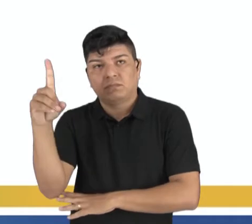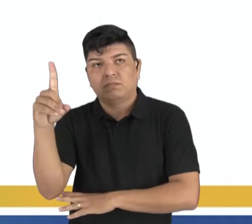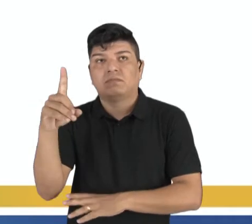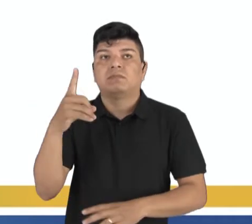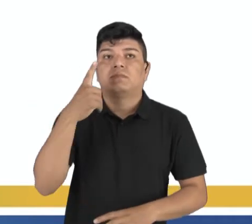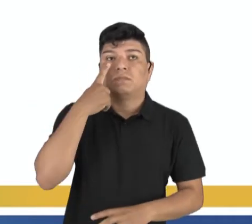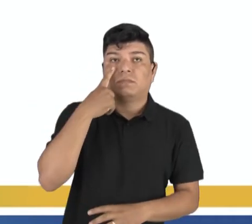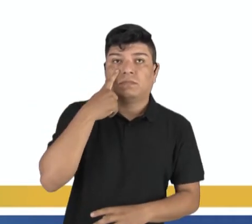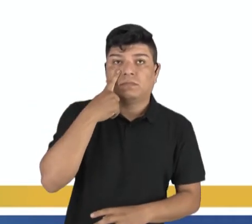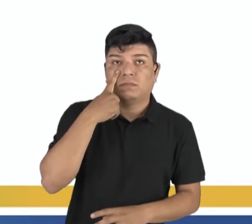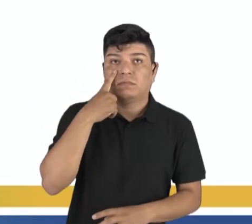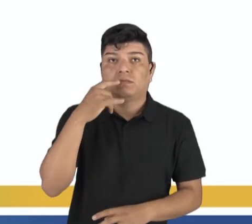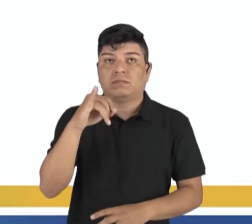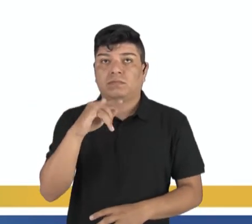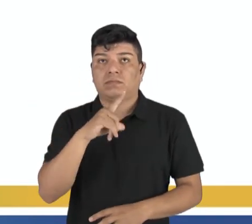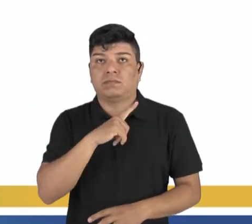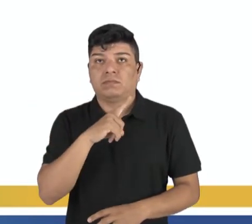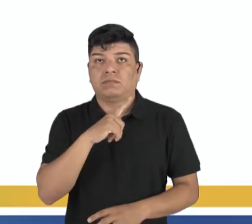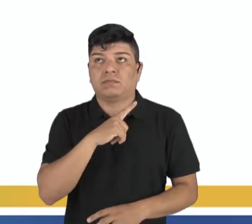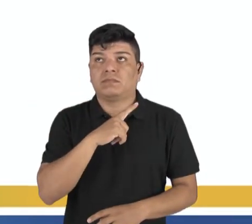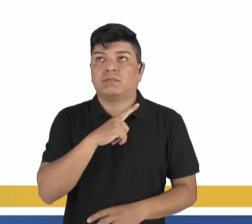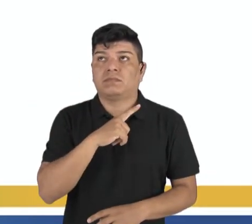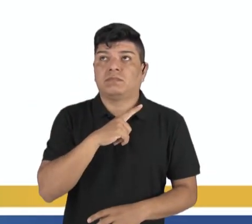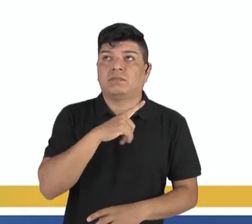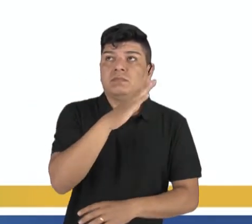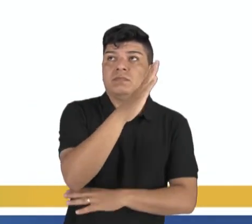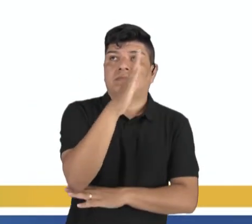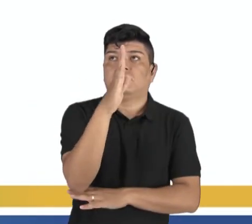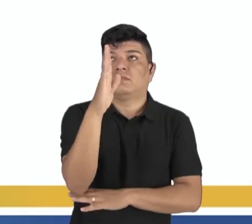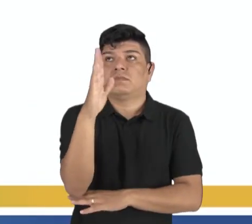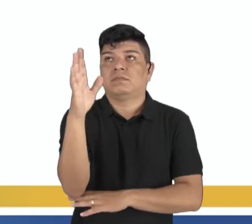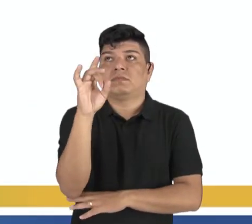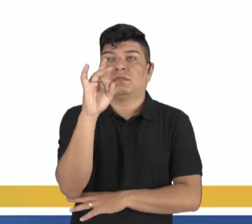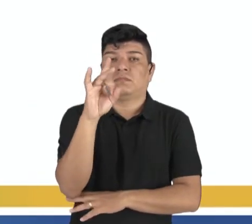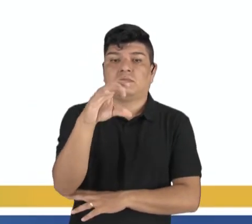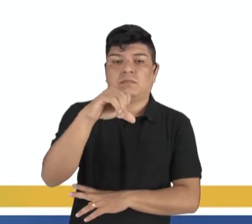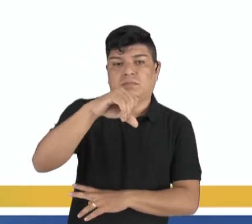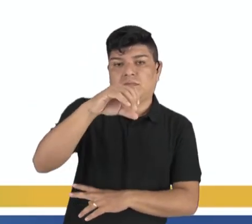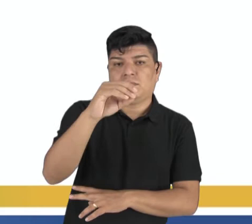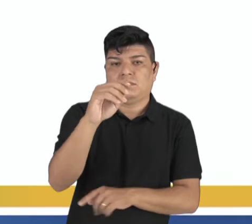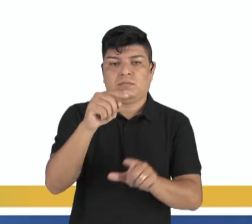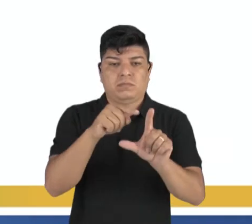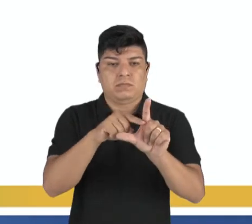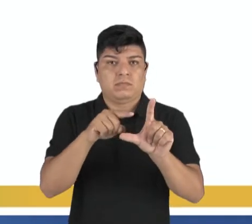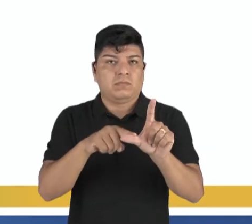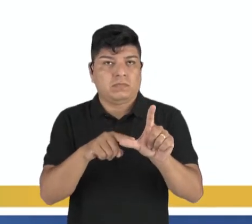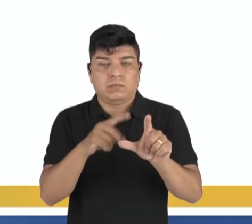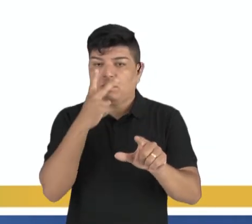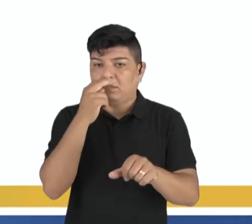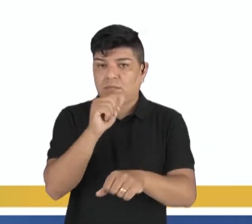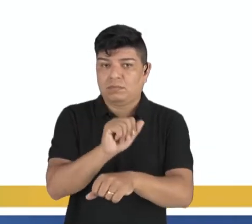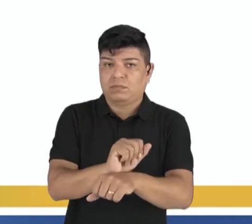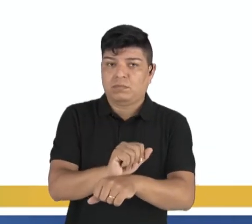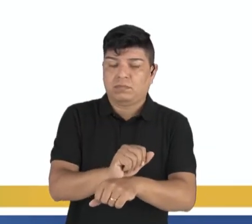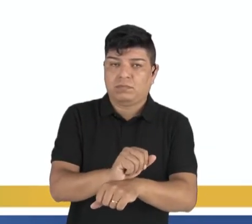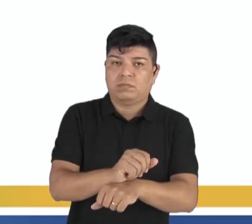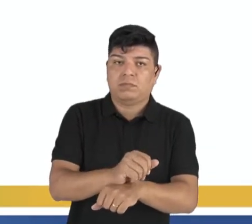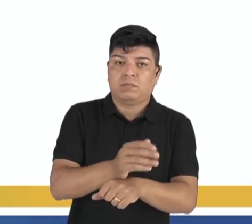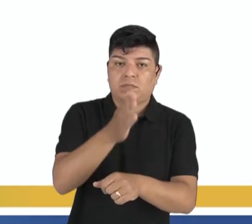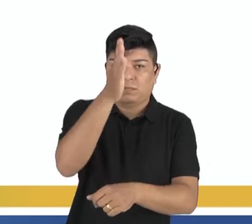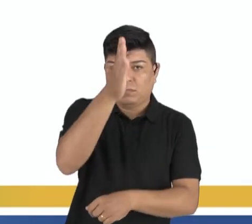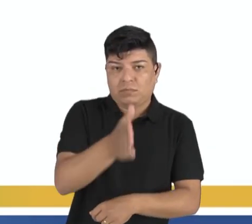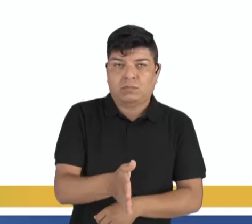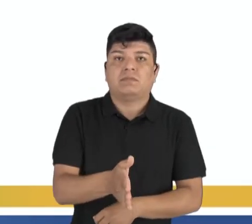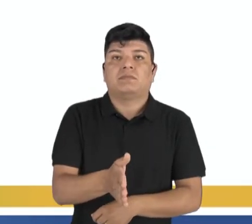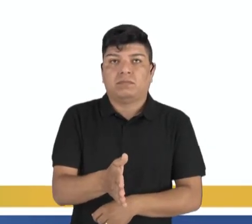observa em que se eu tivesse digamos assim rotacional de apenas 90 graus ele teria parado ali bem ao meio